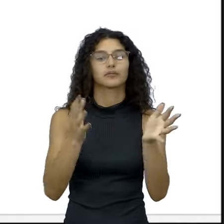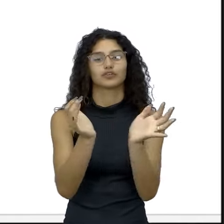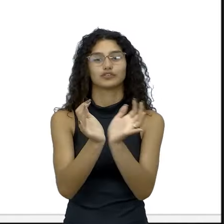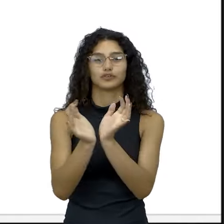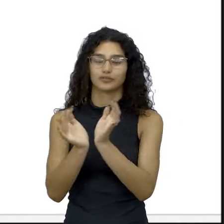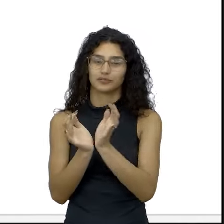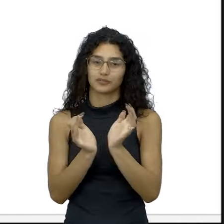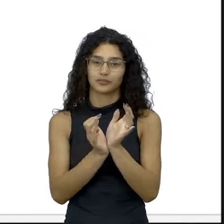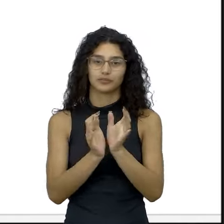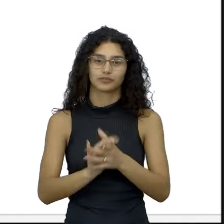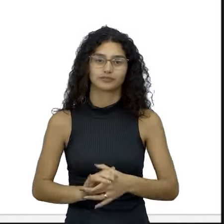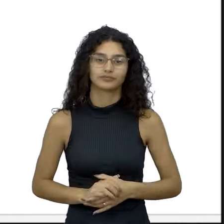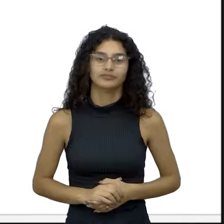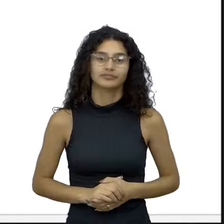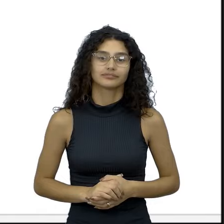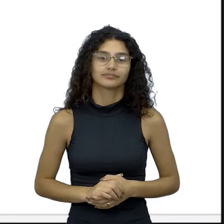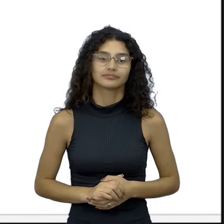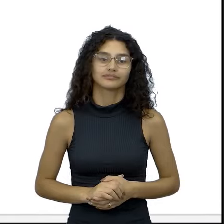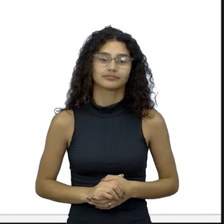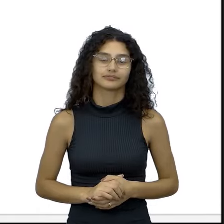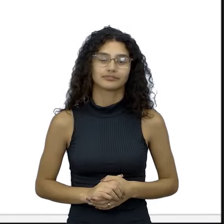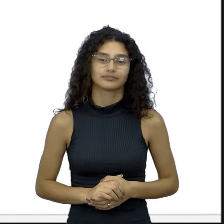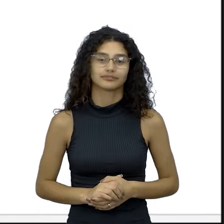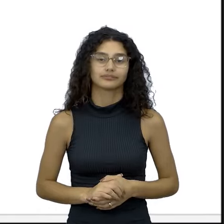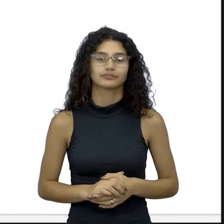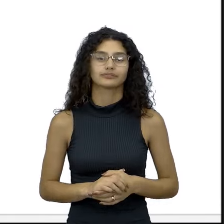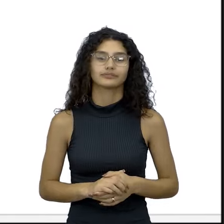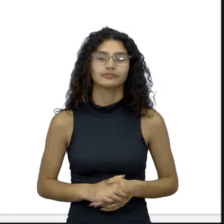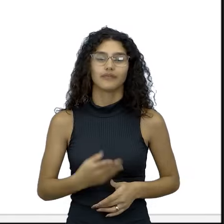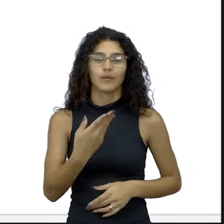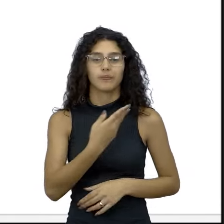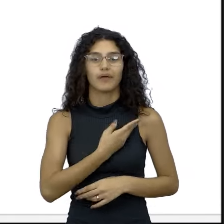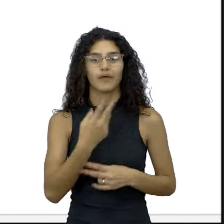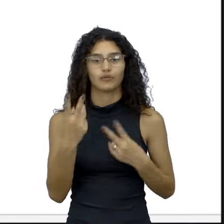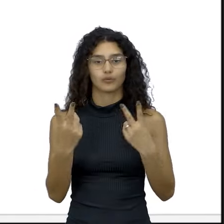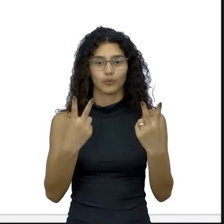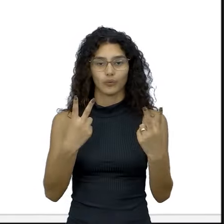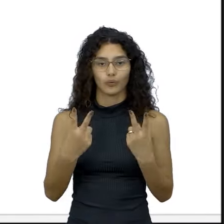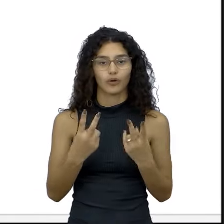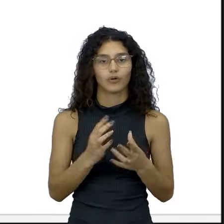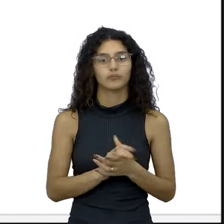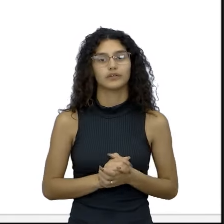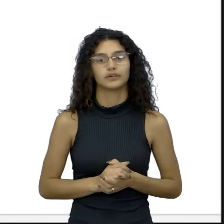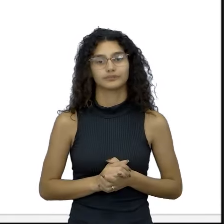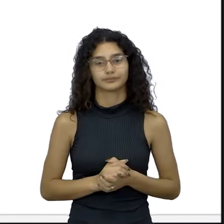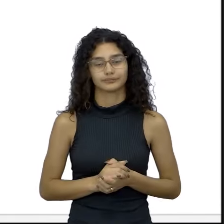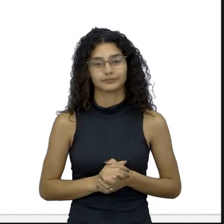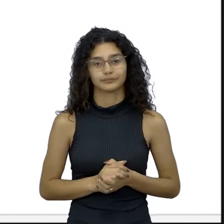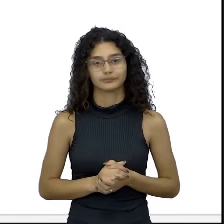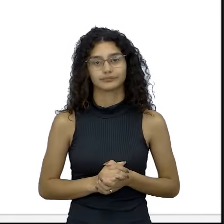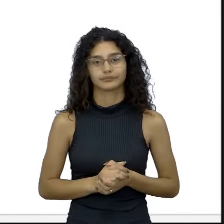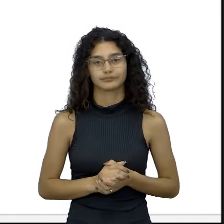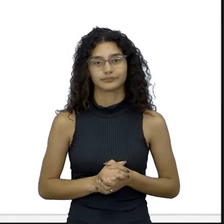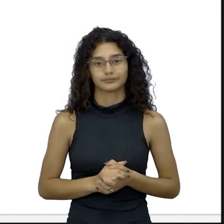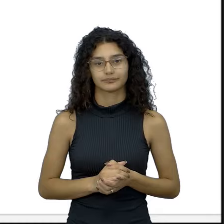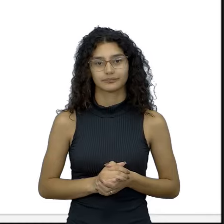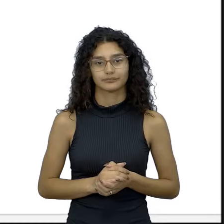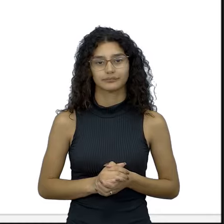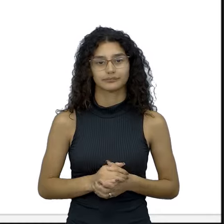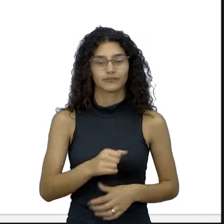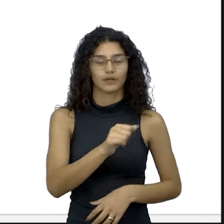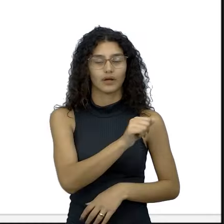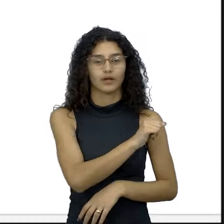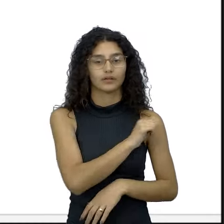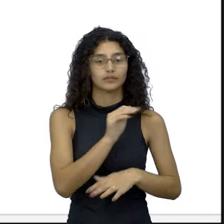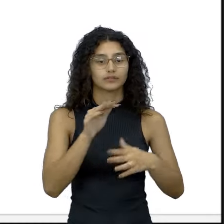turma. Com seu colega de dupla, os estudantes, então, devem ler